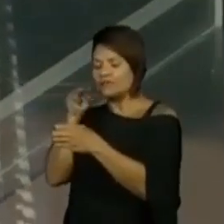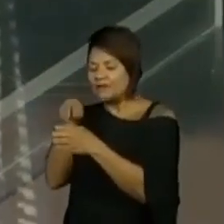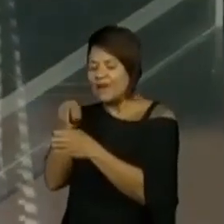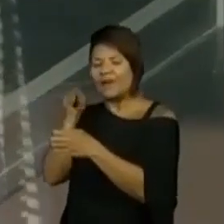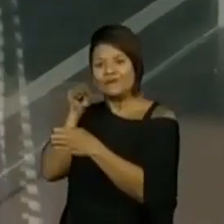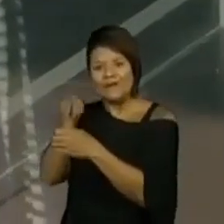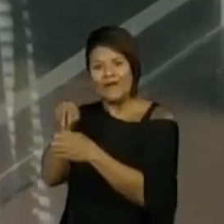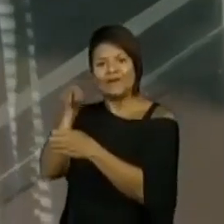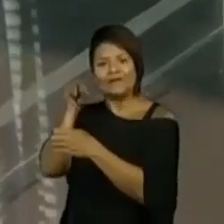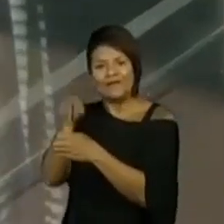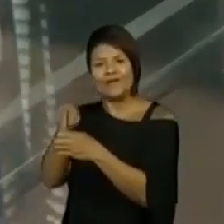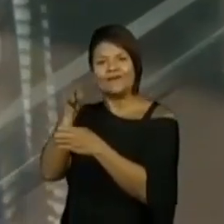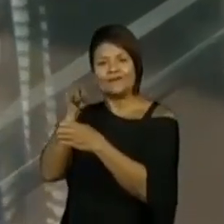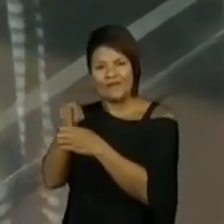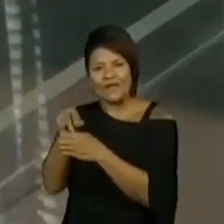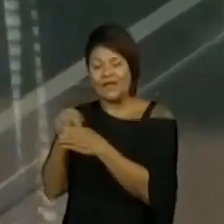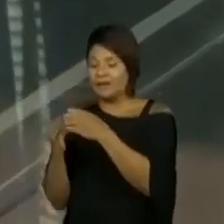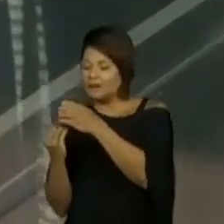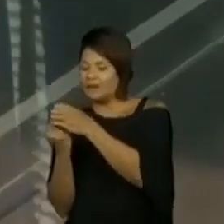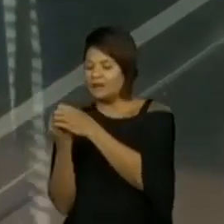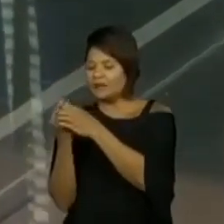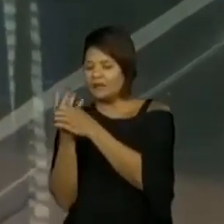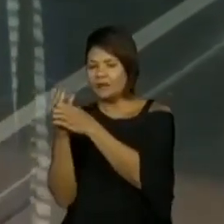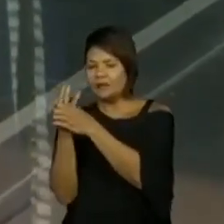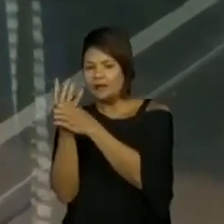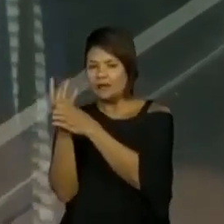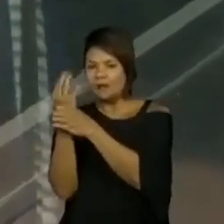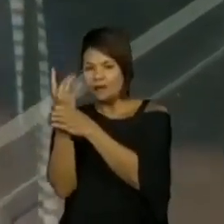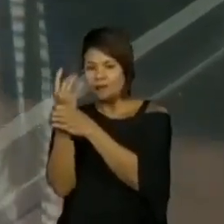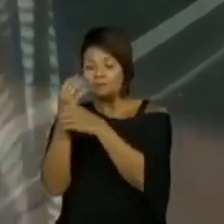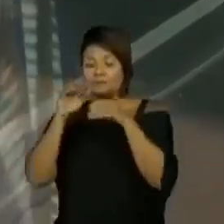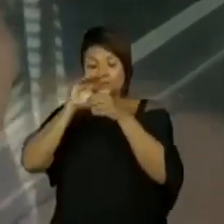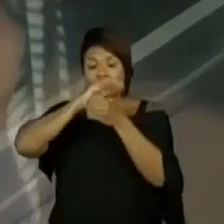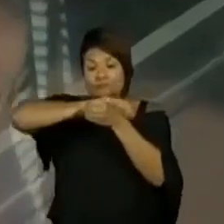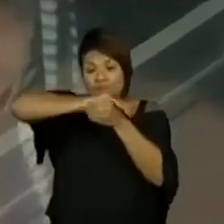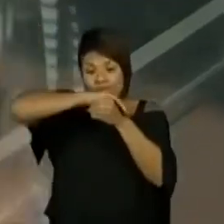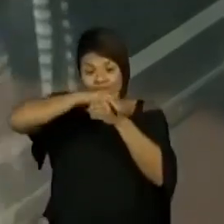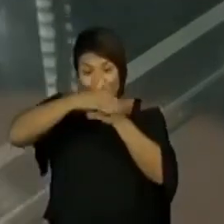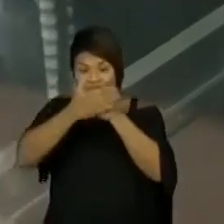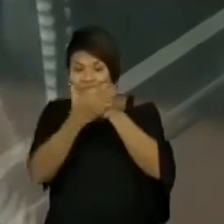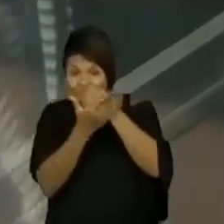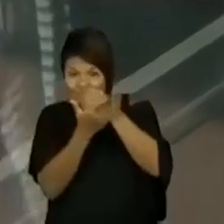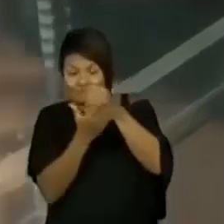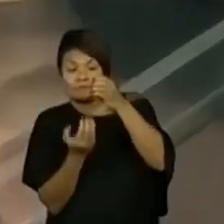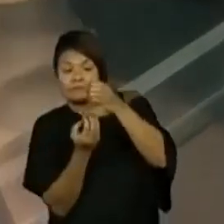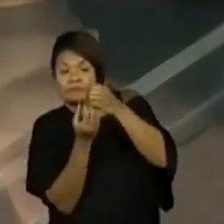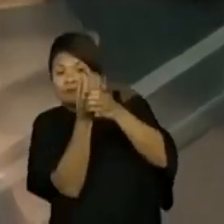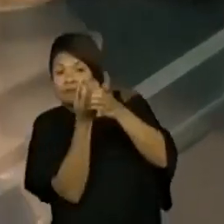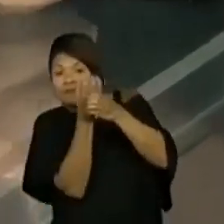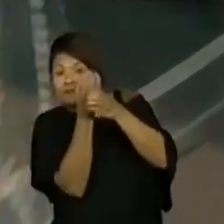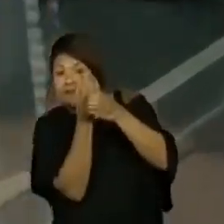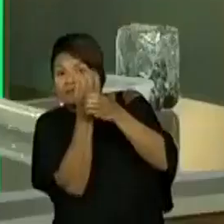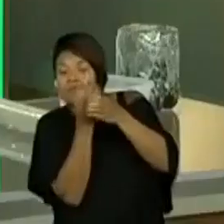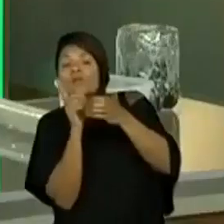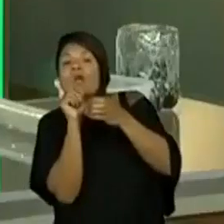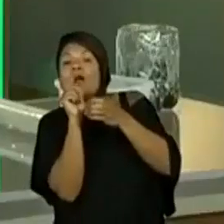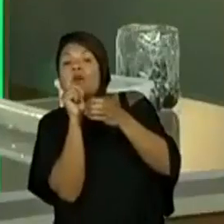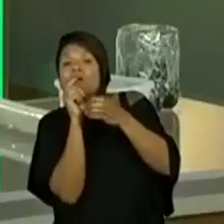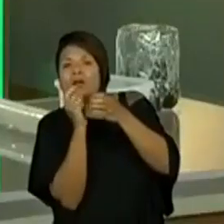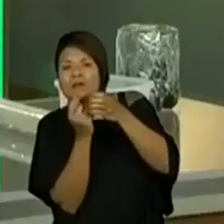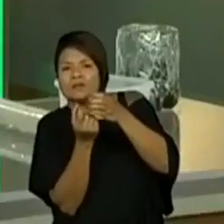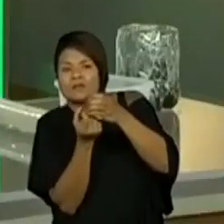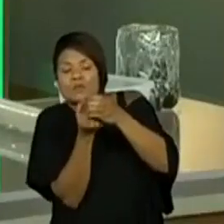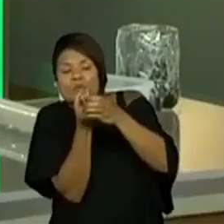do plástico, você vai observar várias gotículas de água se formando depois de um certo tempo.